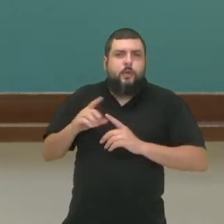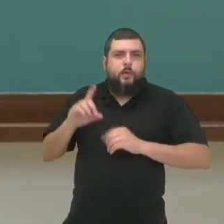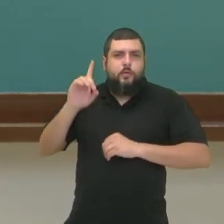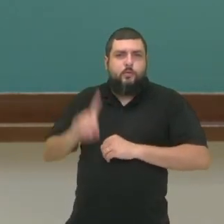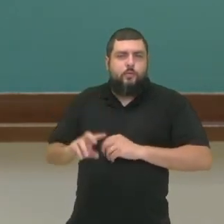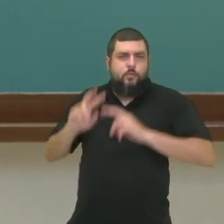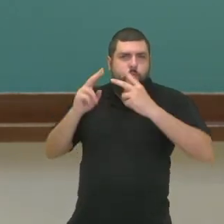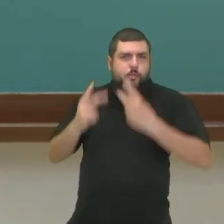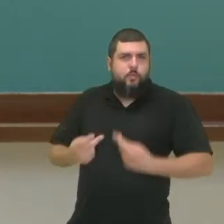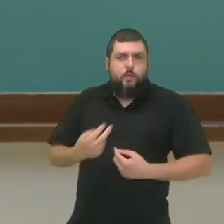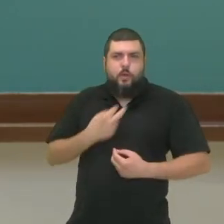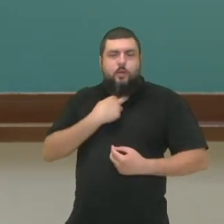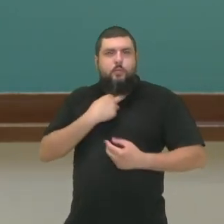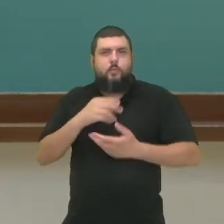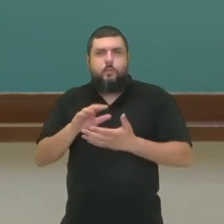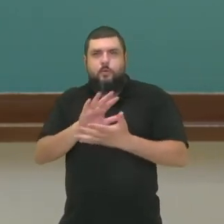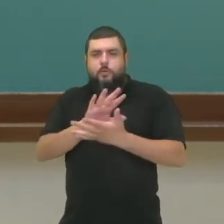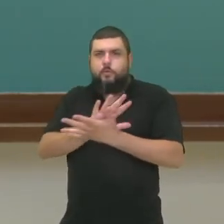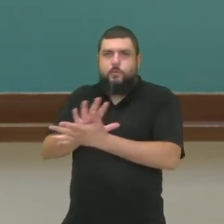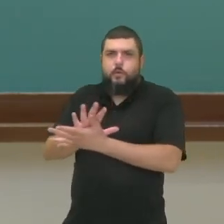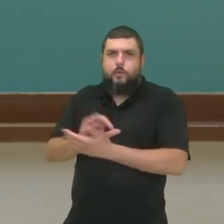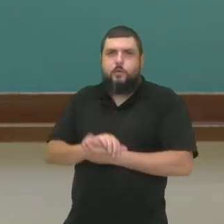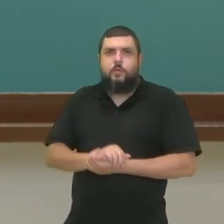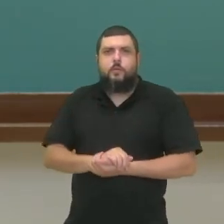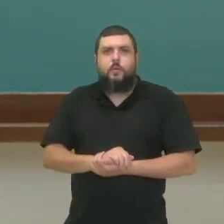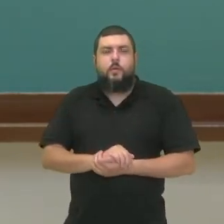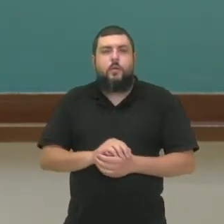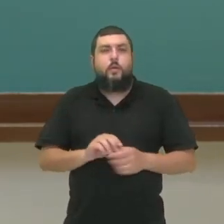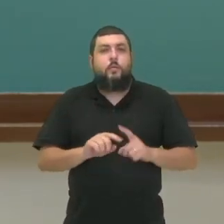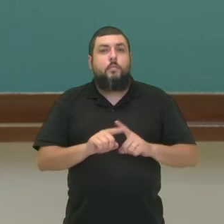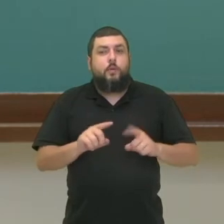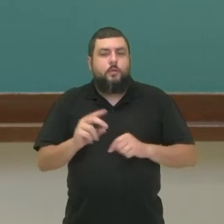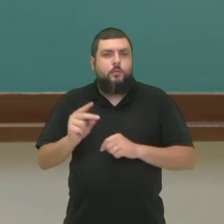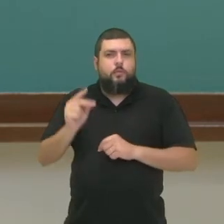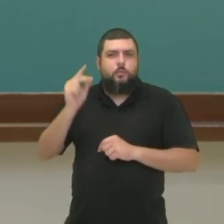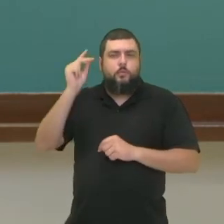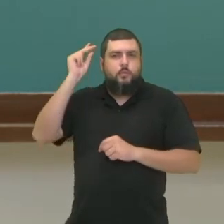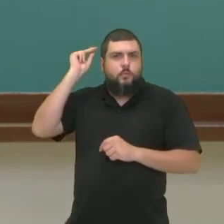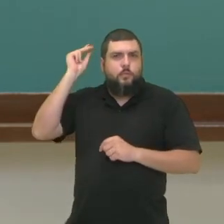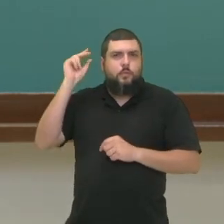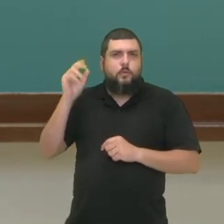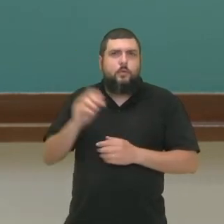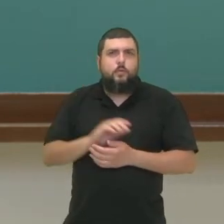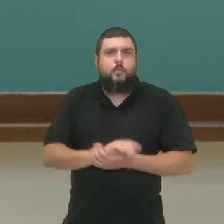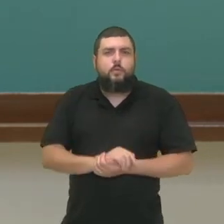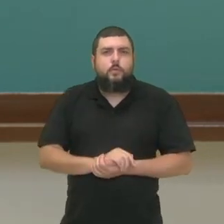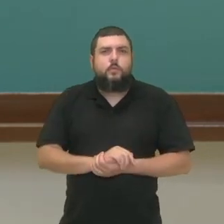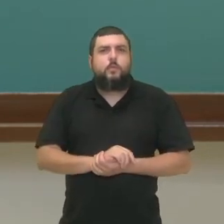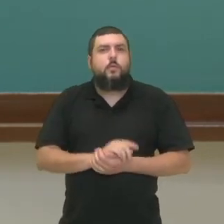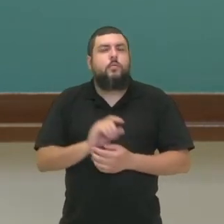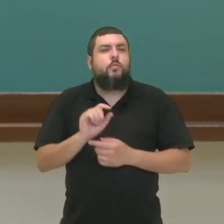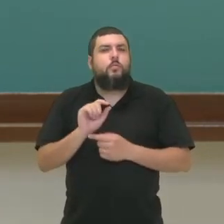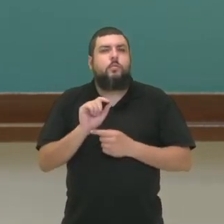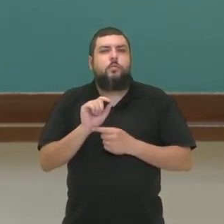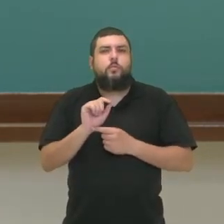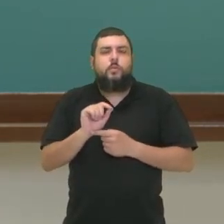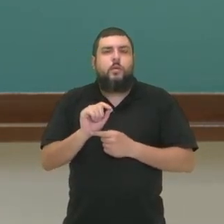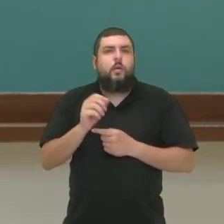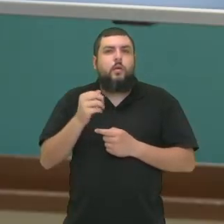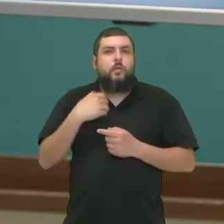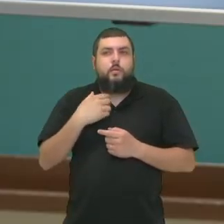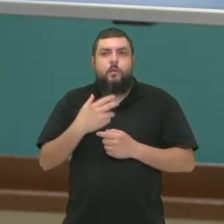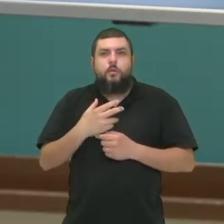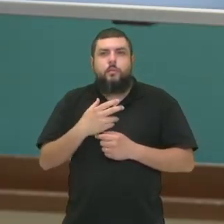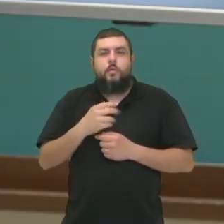estar matando o cara ali para divertir a galera. Mas na antiguidade a gente não pode olhar com os nossos olhos atuais, senão estaríamos